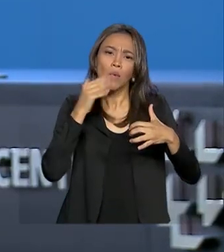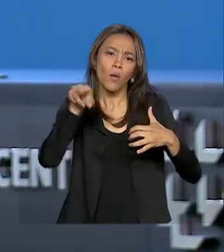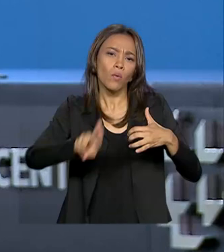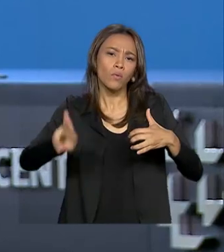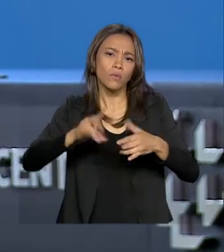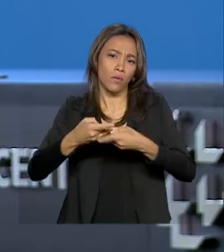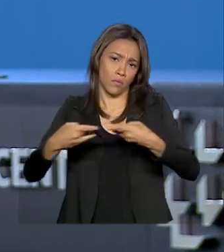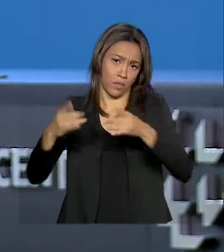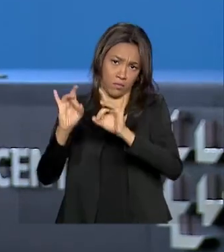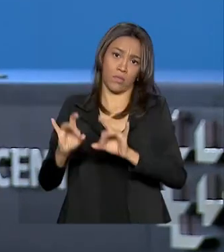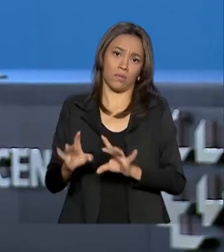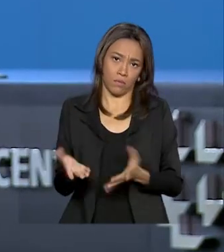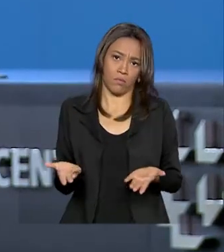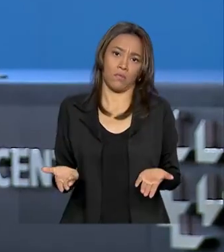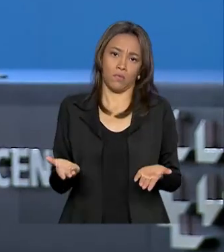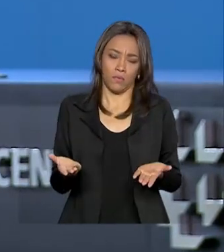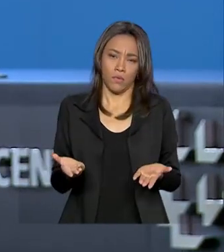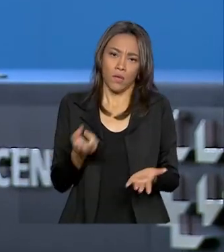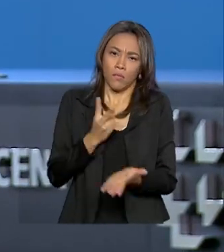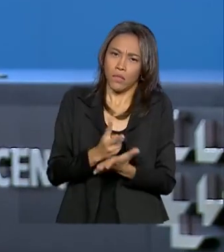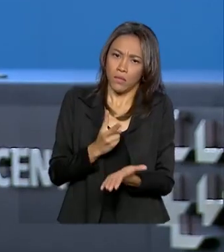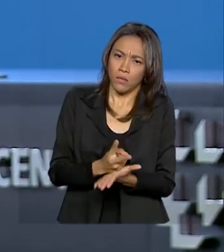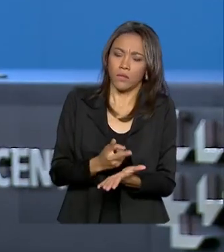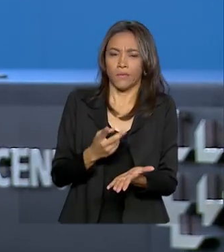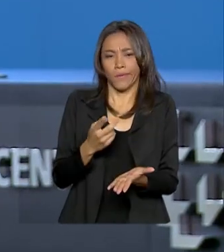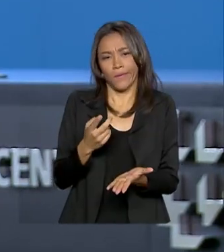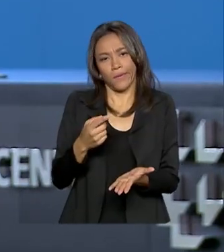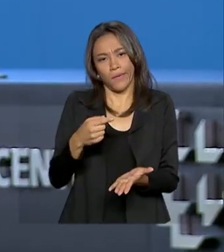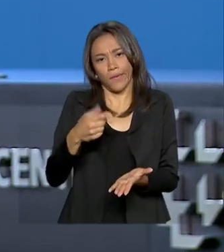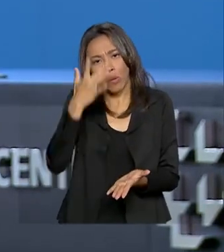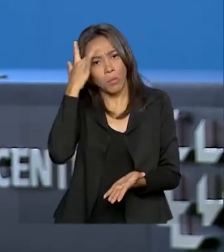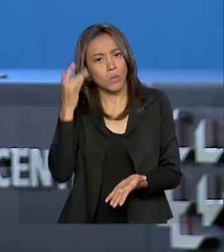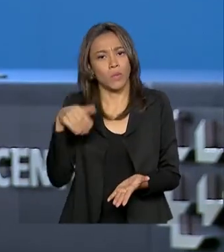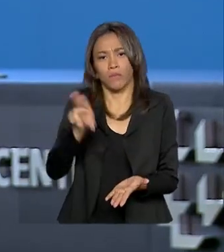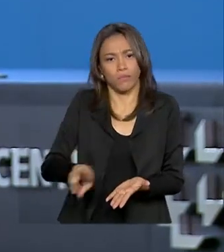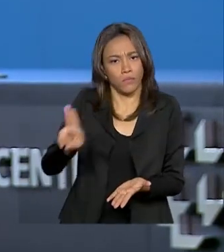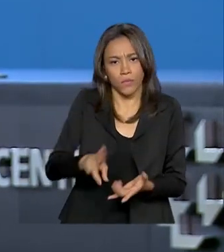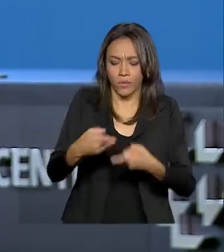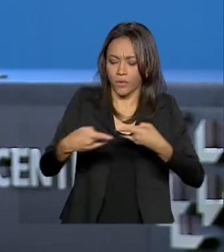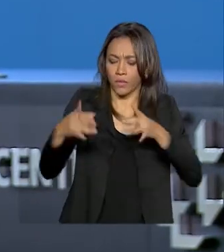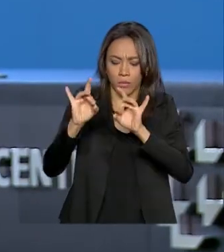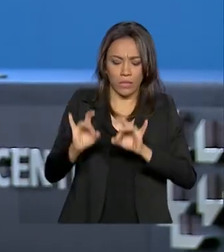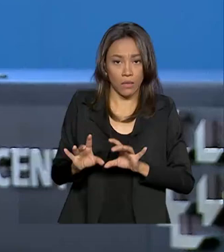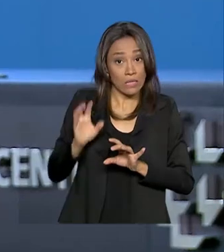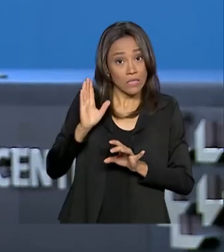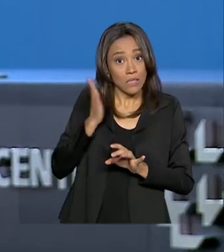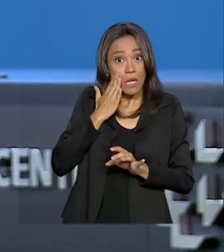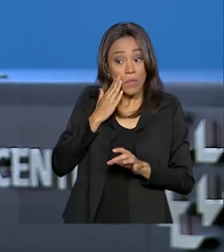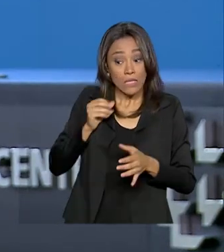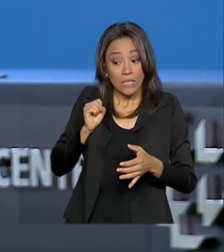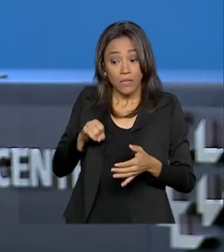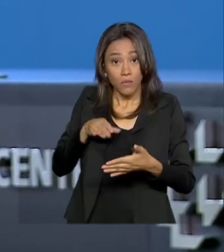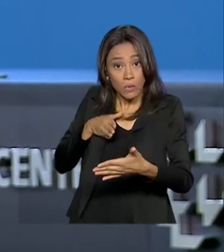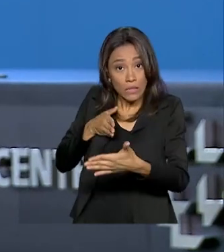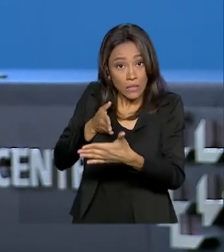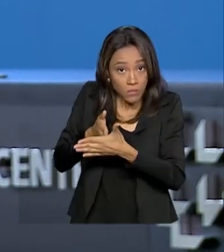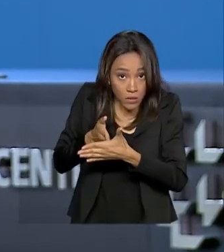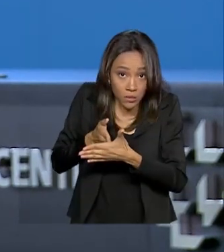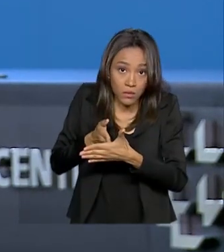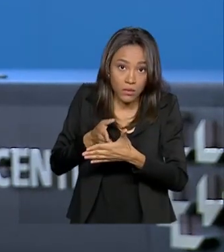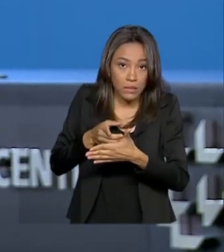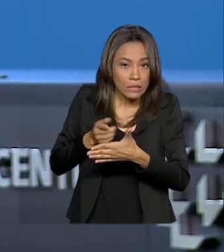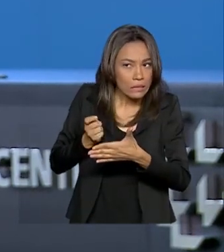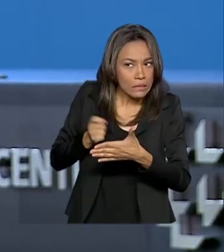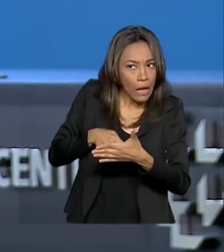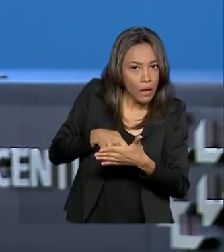cheque especial. Mesmo que seja uma pessoa que não utiliza, então verificar se o limite que está sendo disponibilizado é